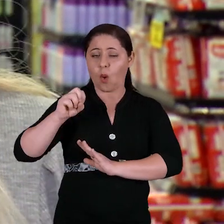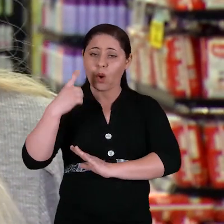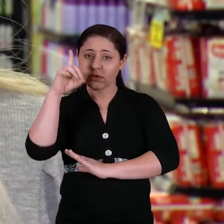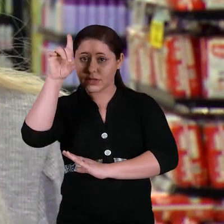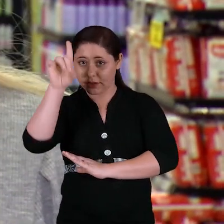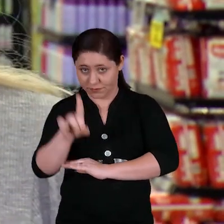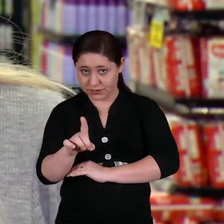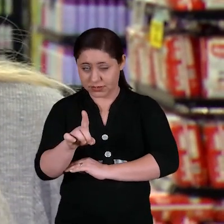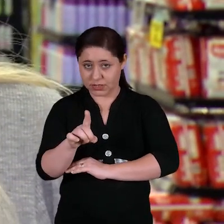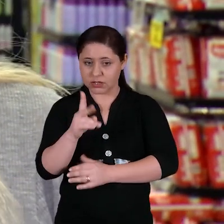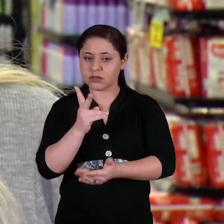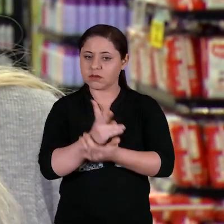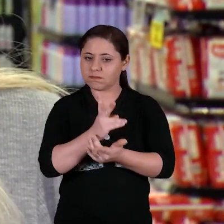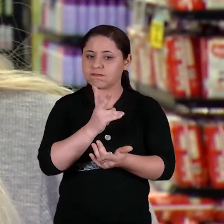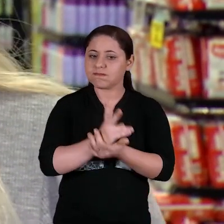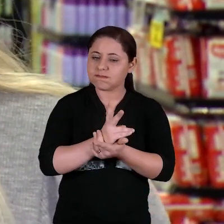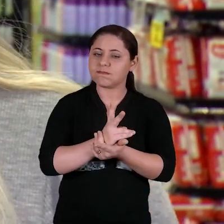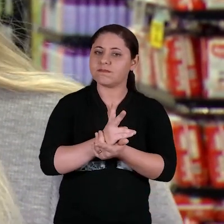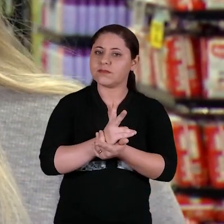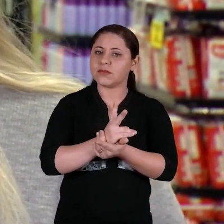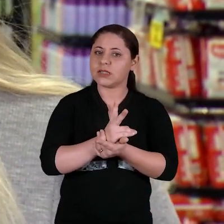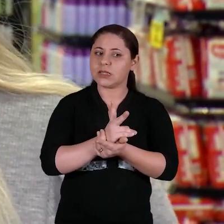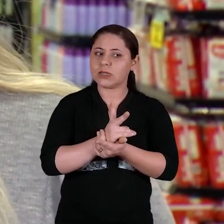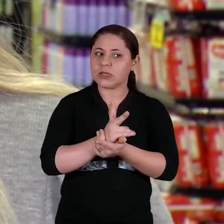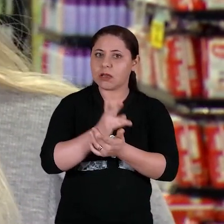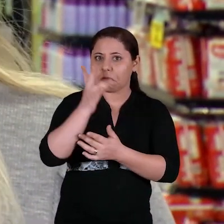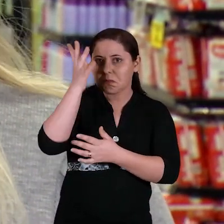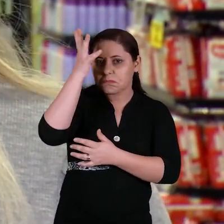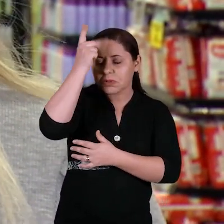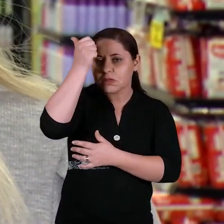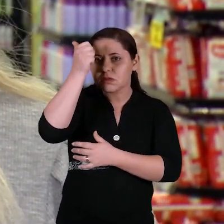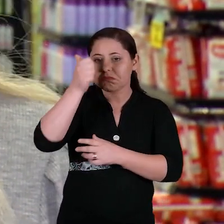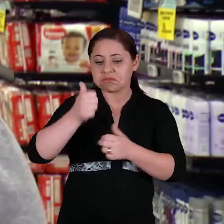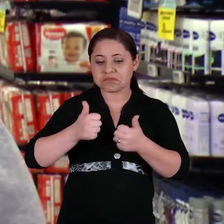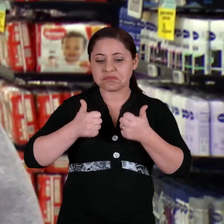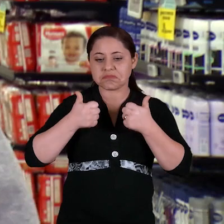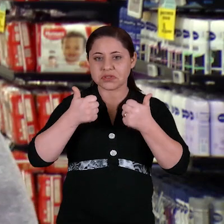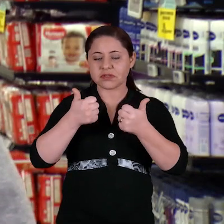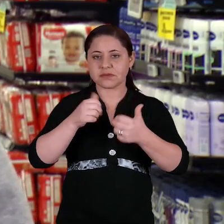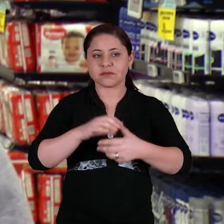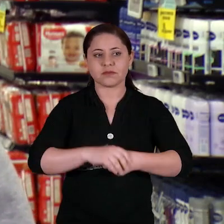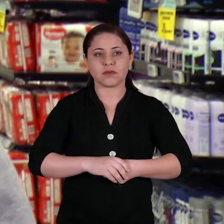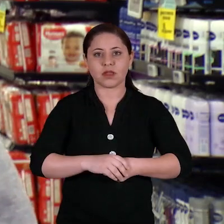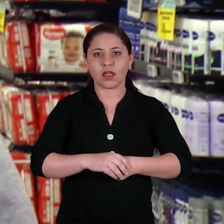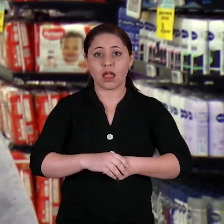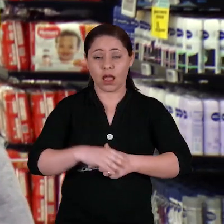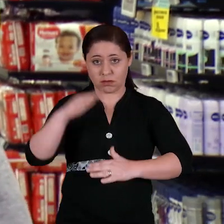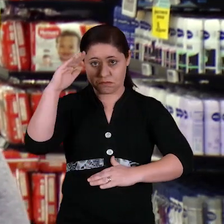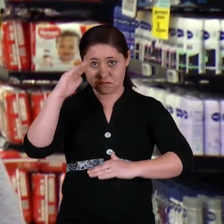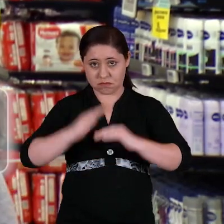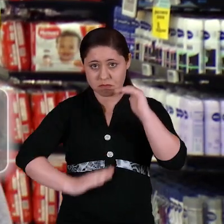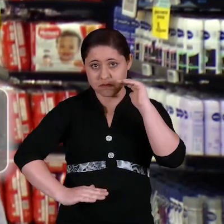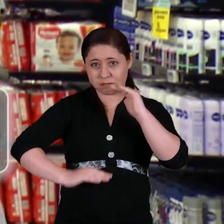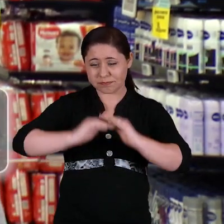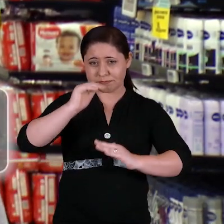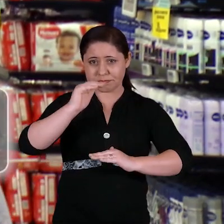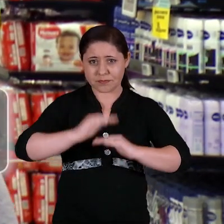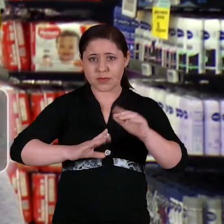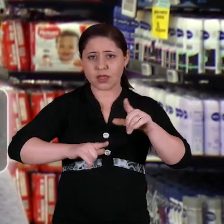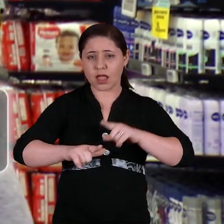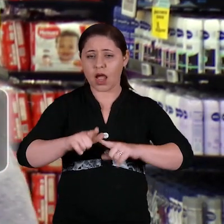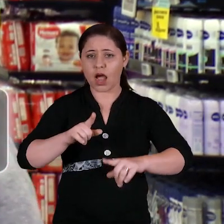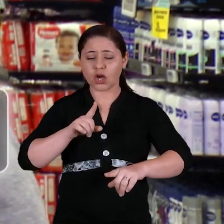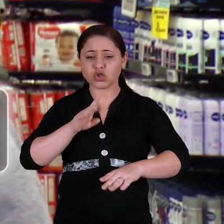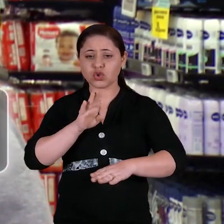certa regularidade, e os resultados são surpreendentes. Essa mão de obra, ela contribui com